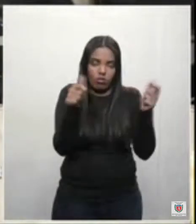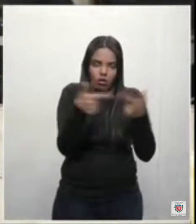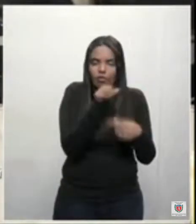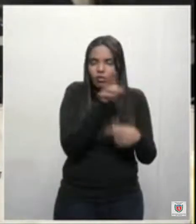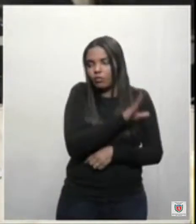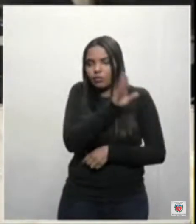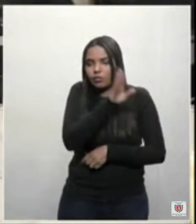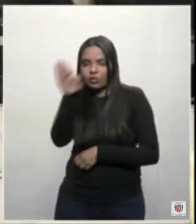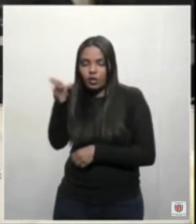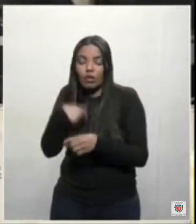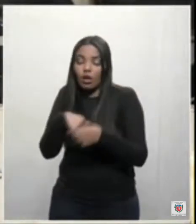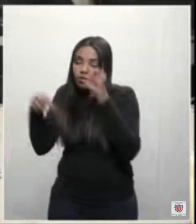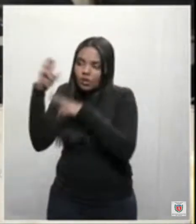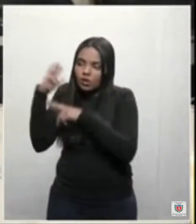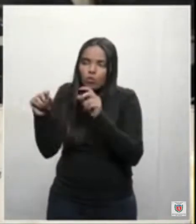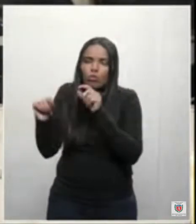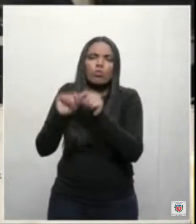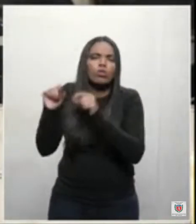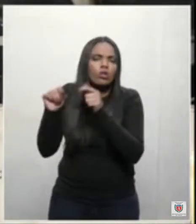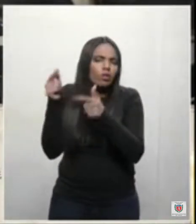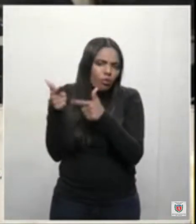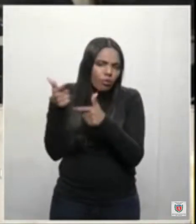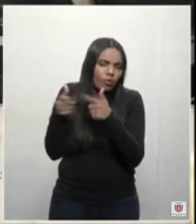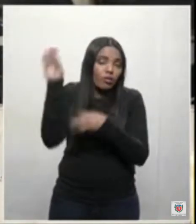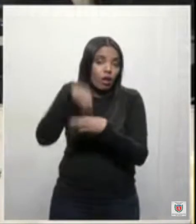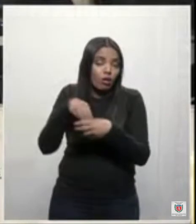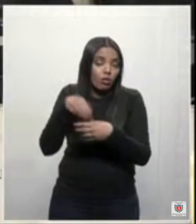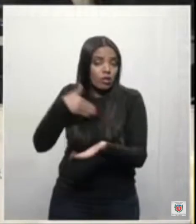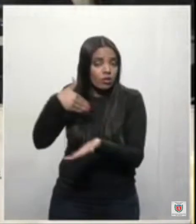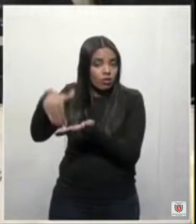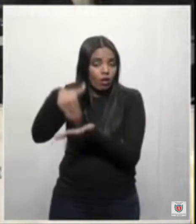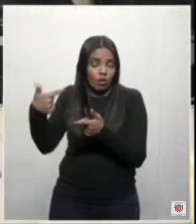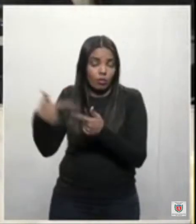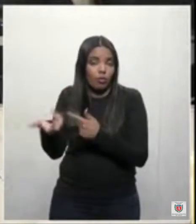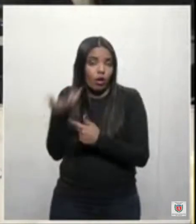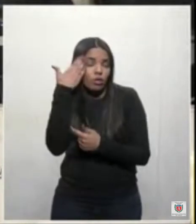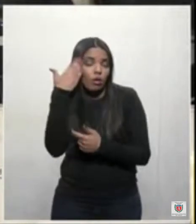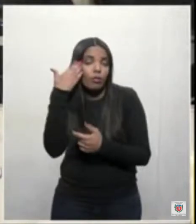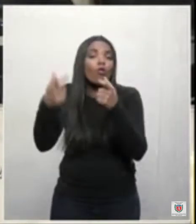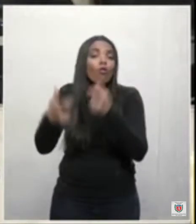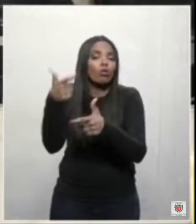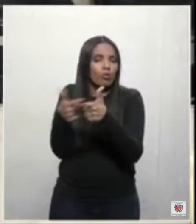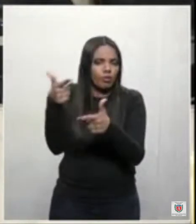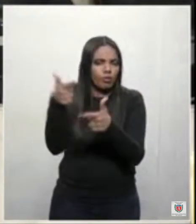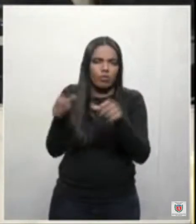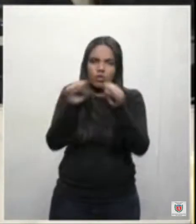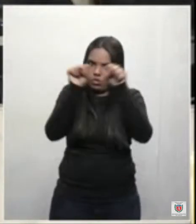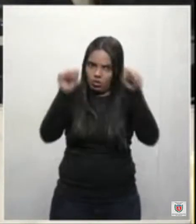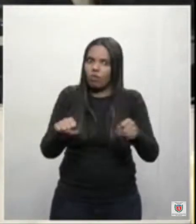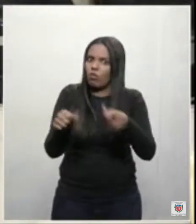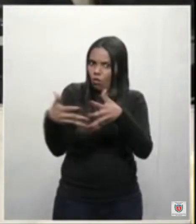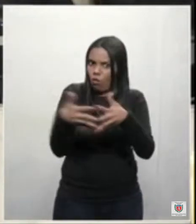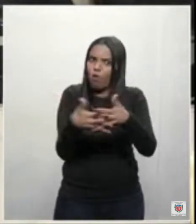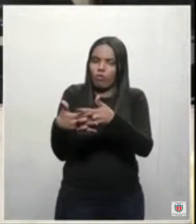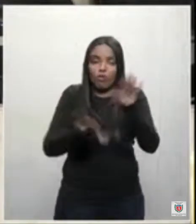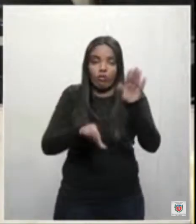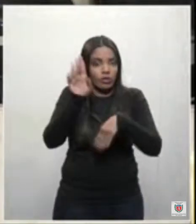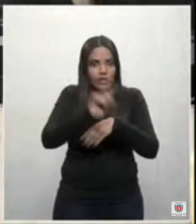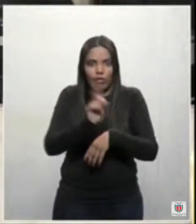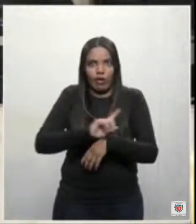para visitar a Fazenda, para identificar seja, o porquê que está, se existe, porque realmente o sistema é complexo e às vezes ele não é